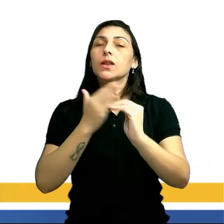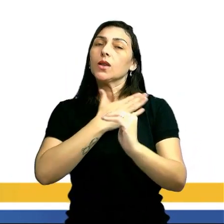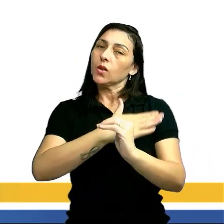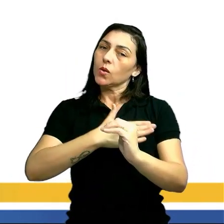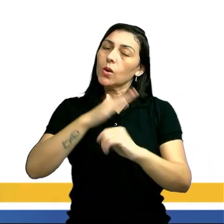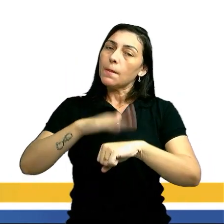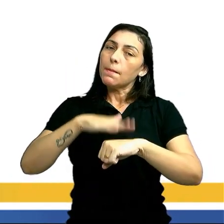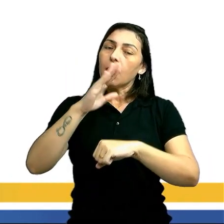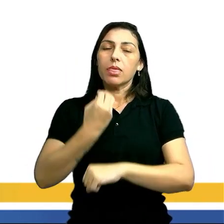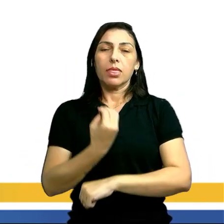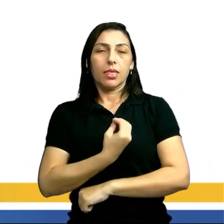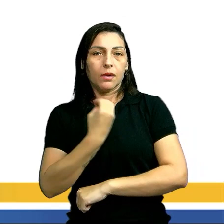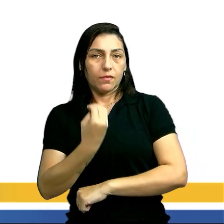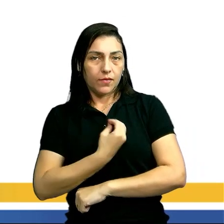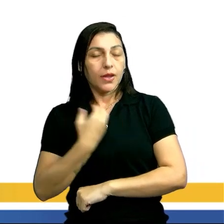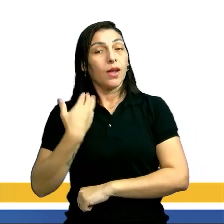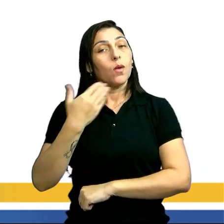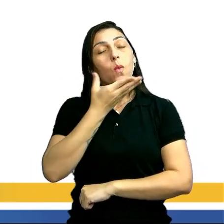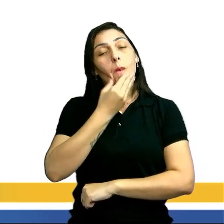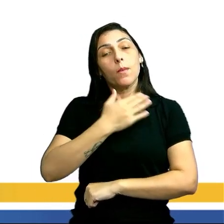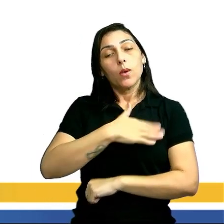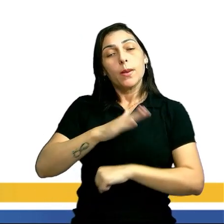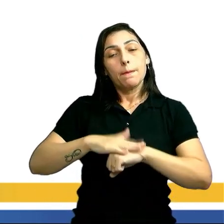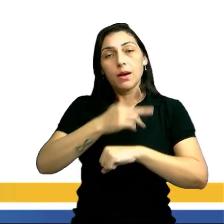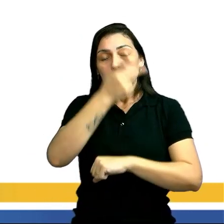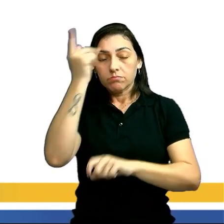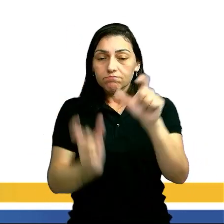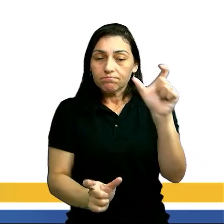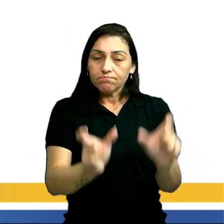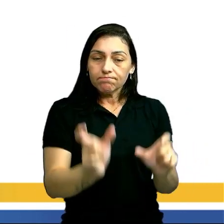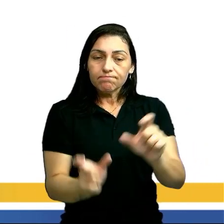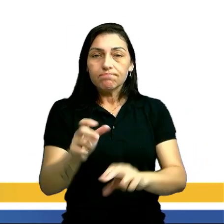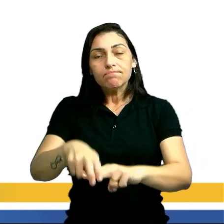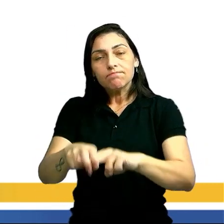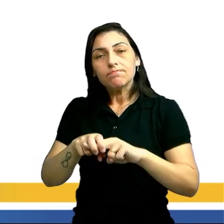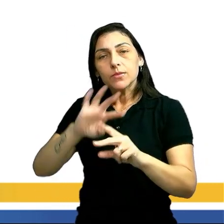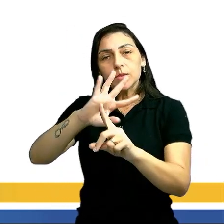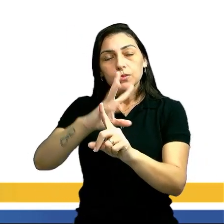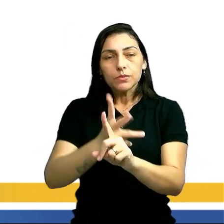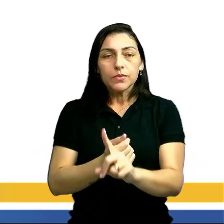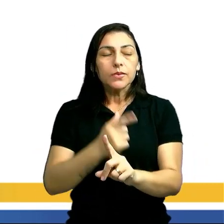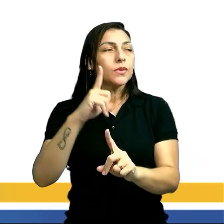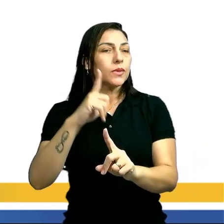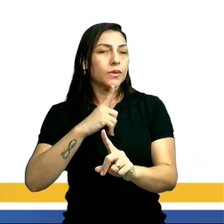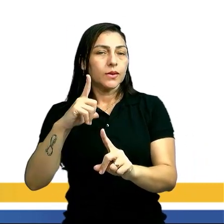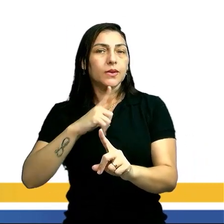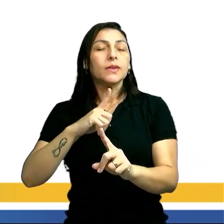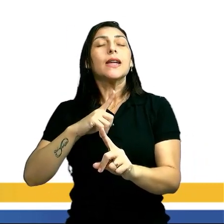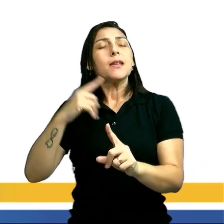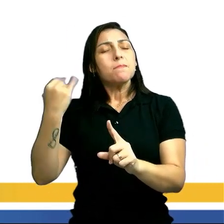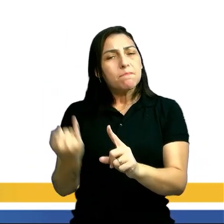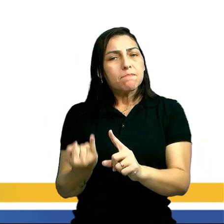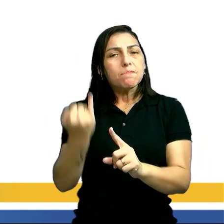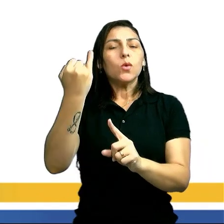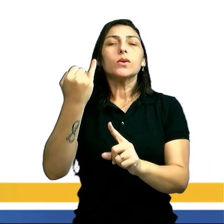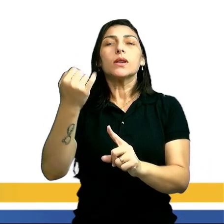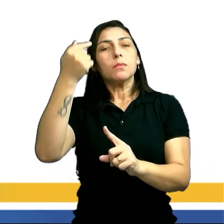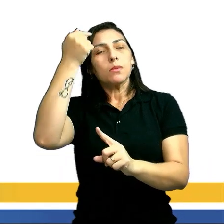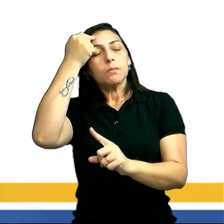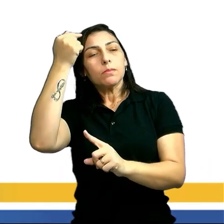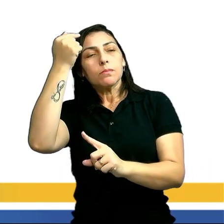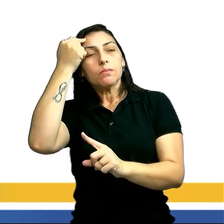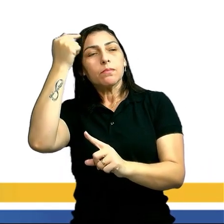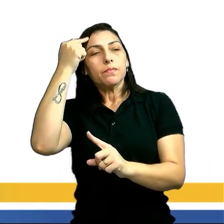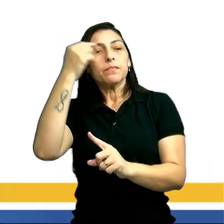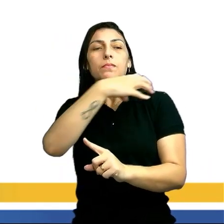gosta mais da vida, é um homem que gosta mais das pessoas. Por isso, a arte ela tem vital importância para o